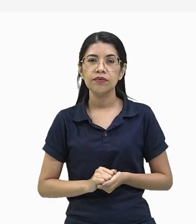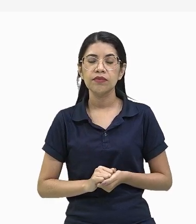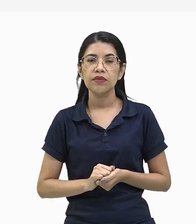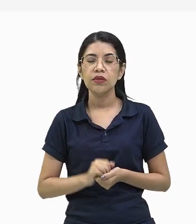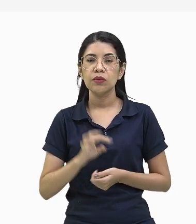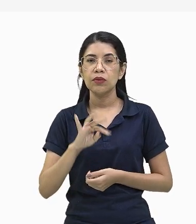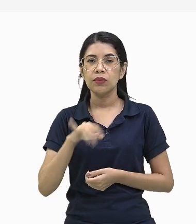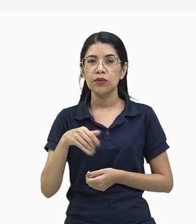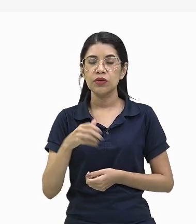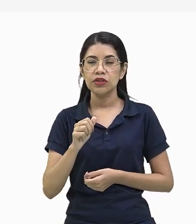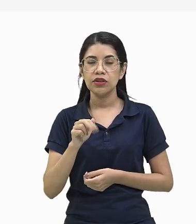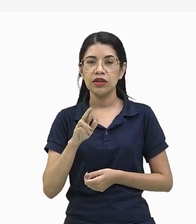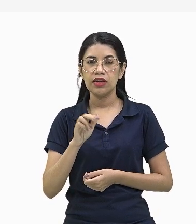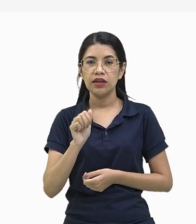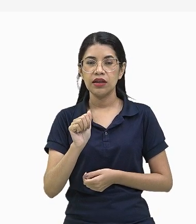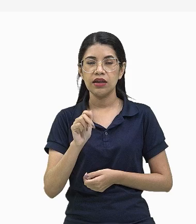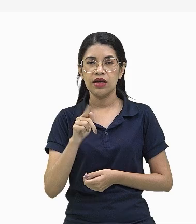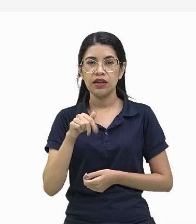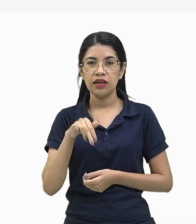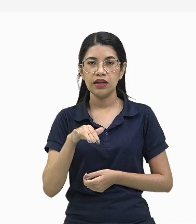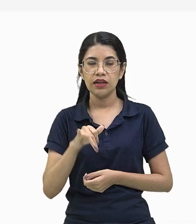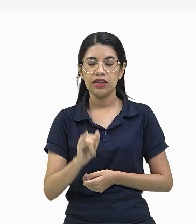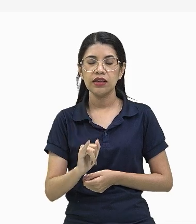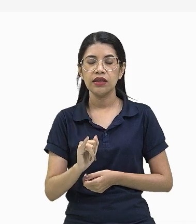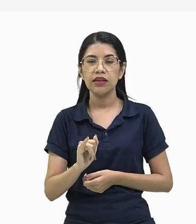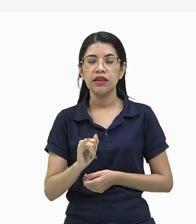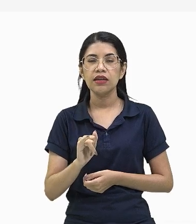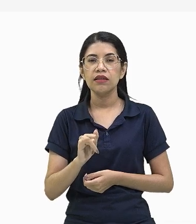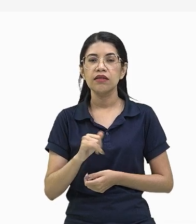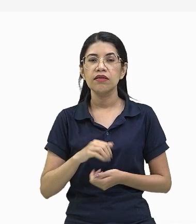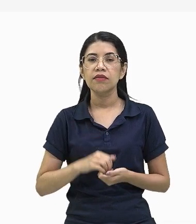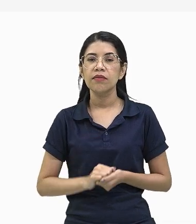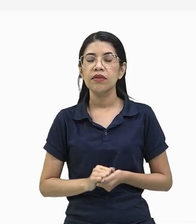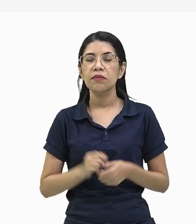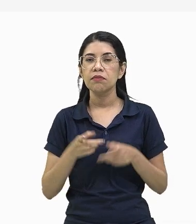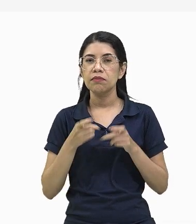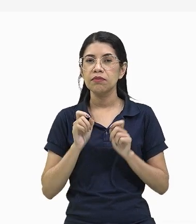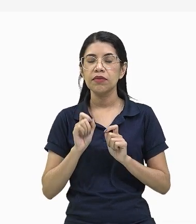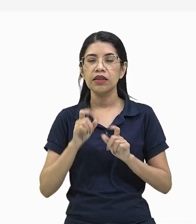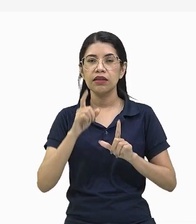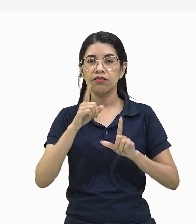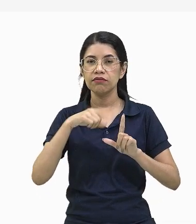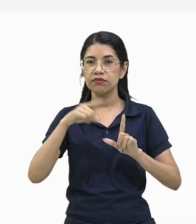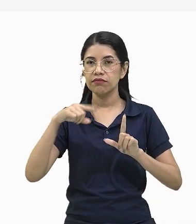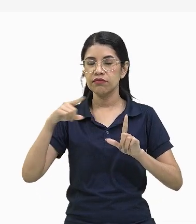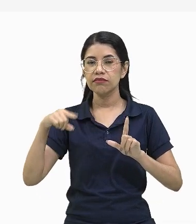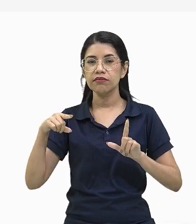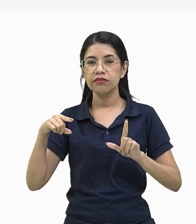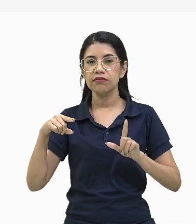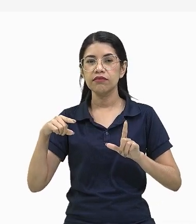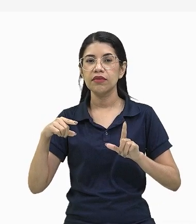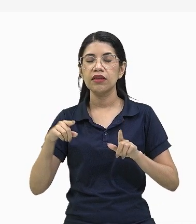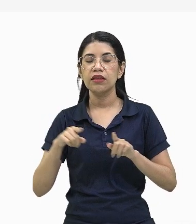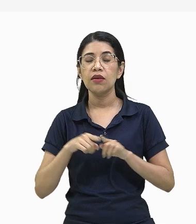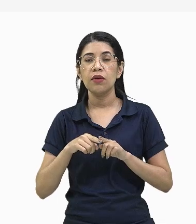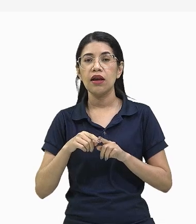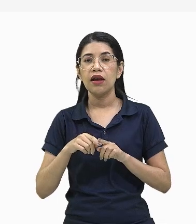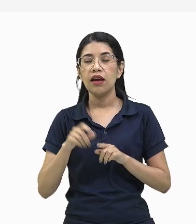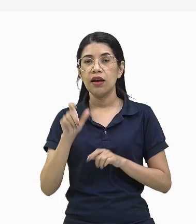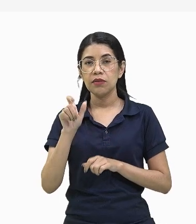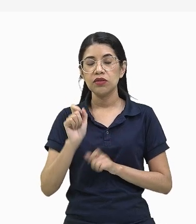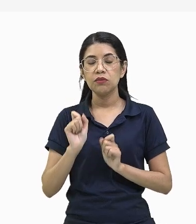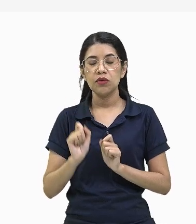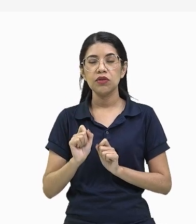Jaraqui 30% e o surubim 20%. Então, observe que aqui que nós temos uma estatística aqui, né? Aí a pessoa pode montar